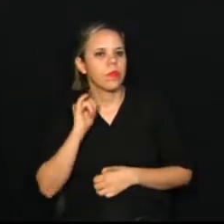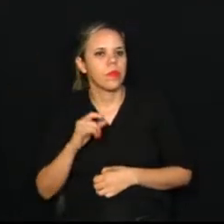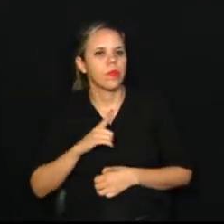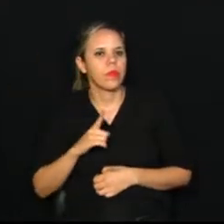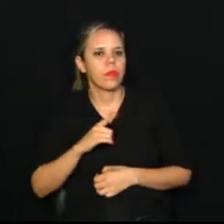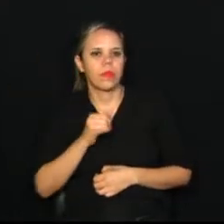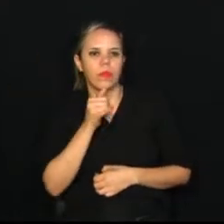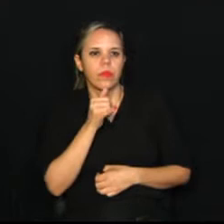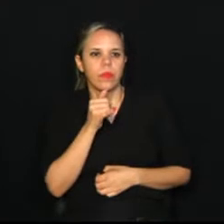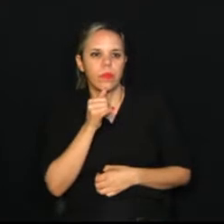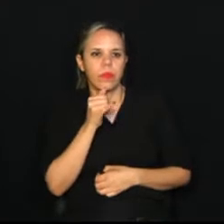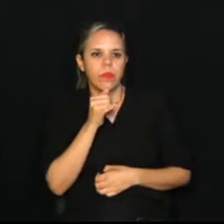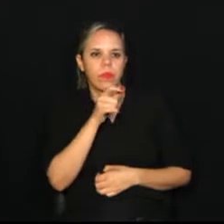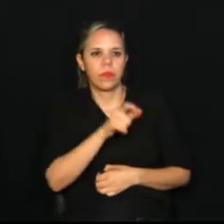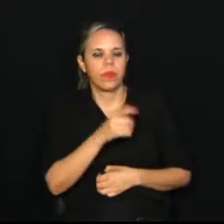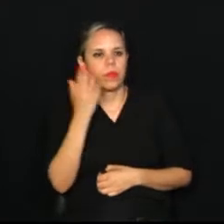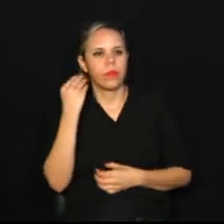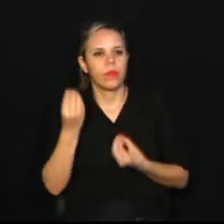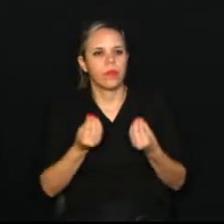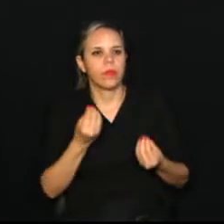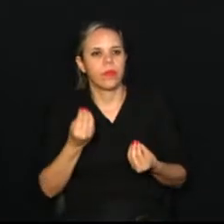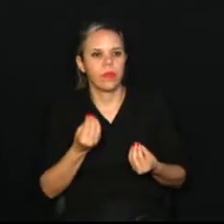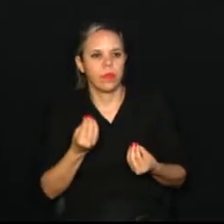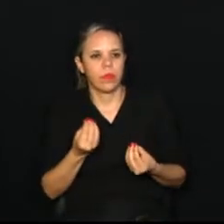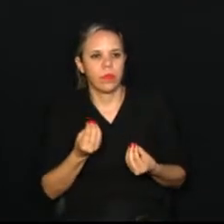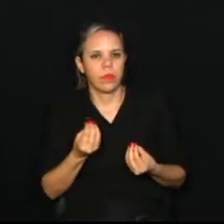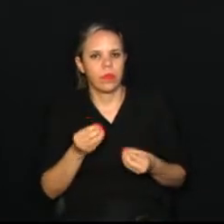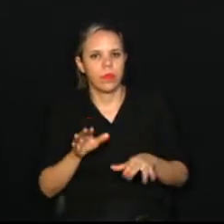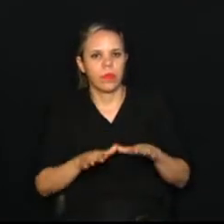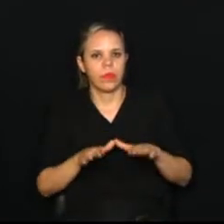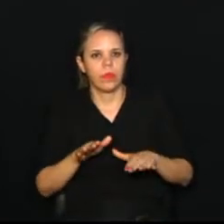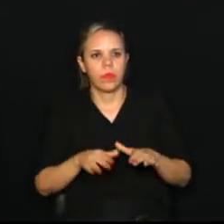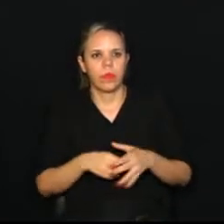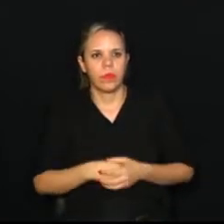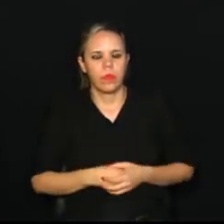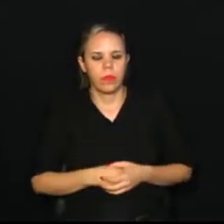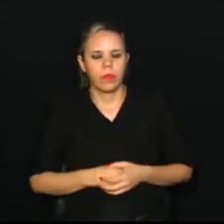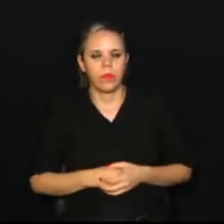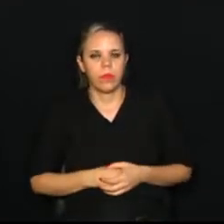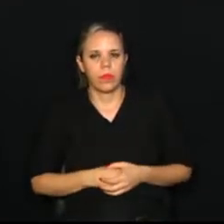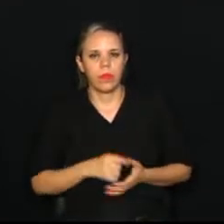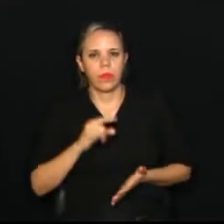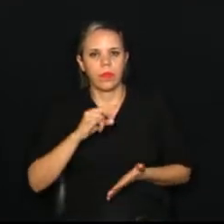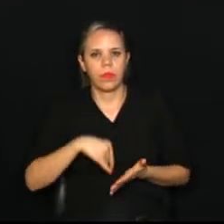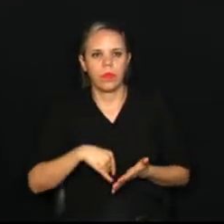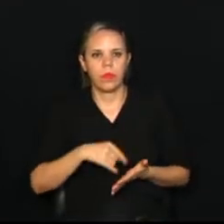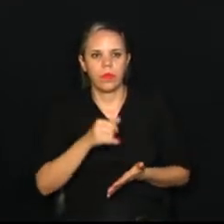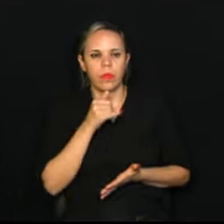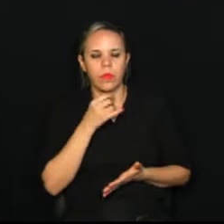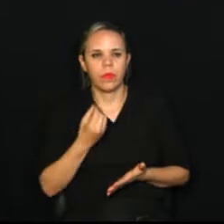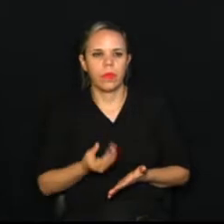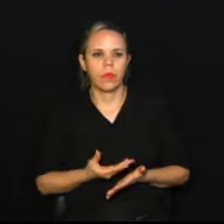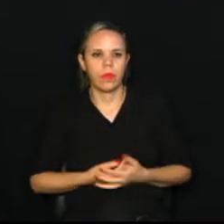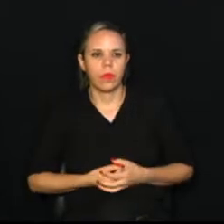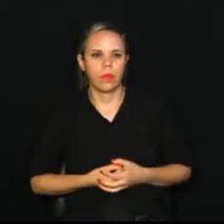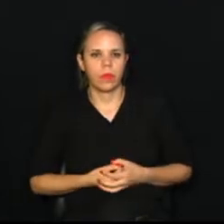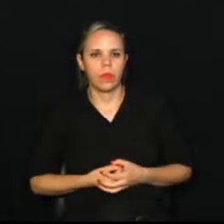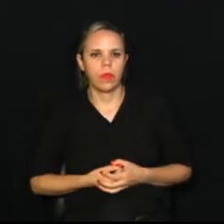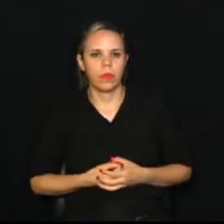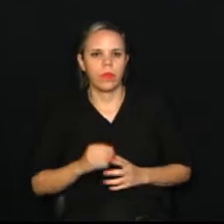por exemplo, alguém quer saber se determinado laudo do meio